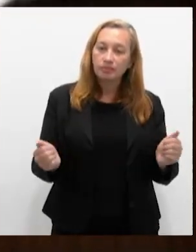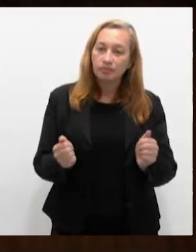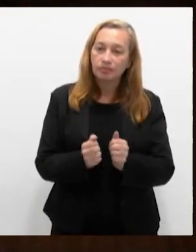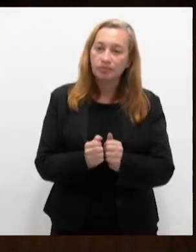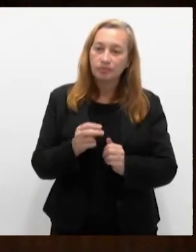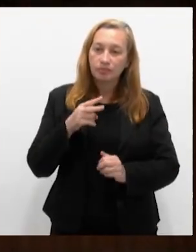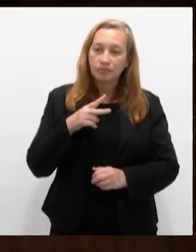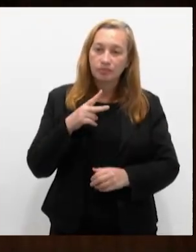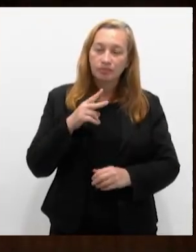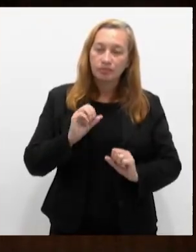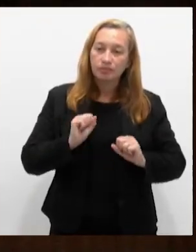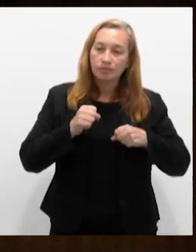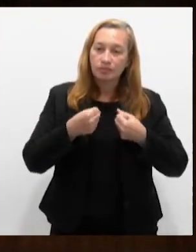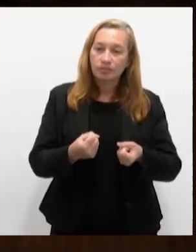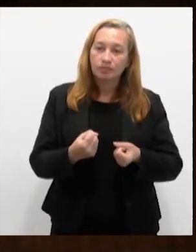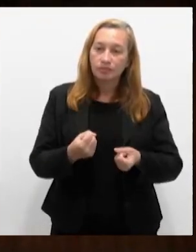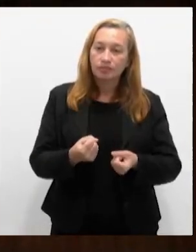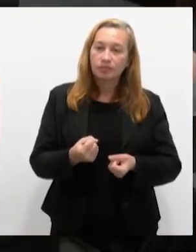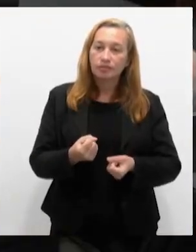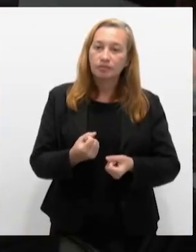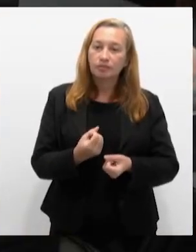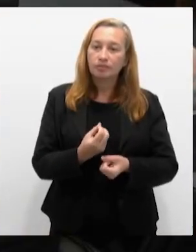que a coautoria está aberta.